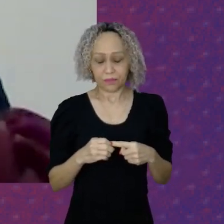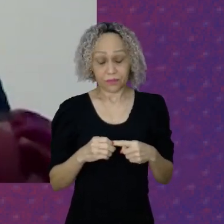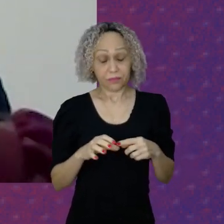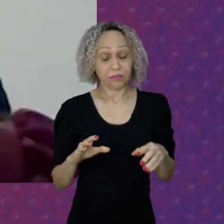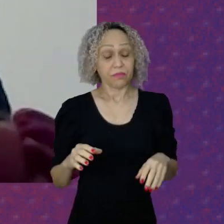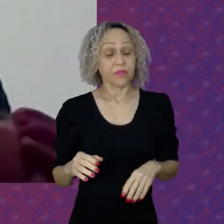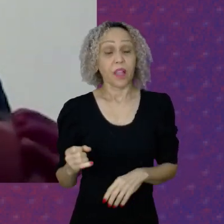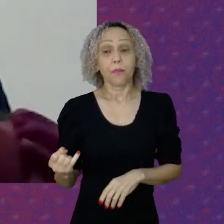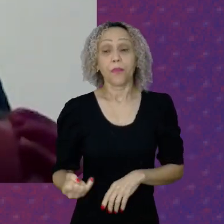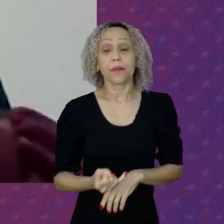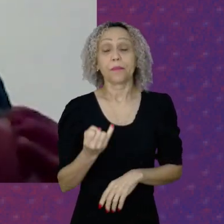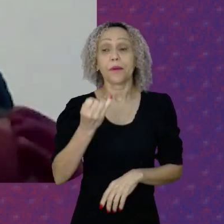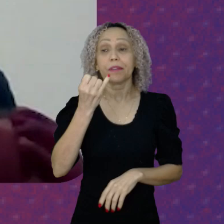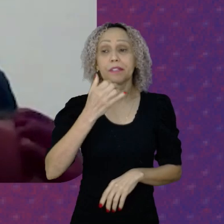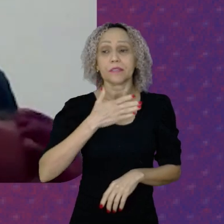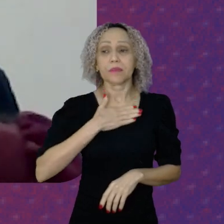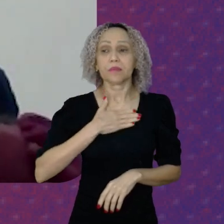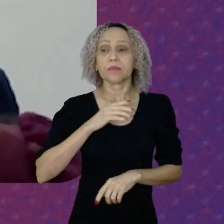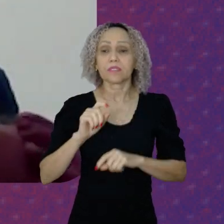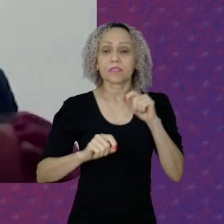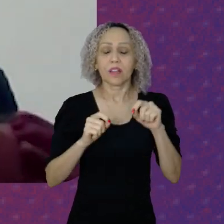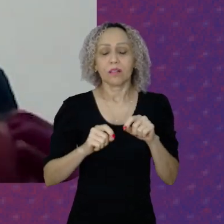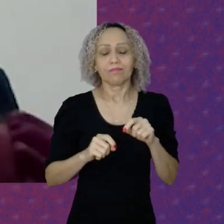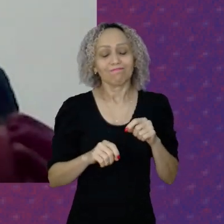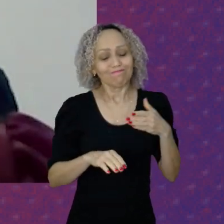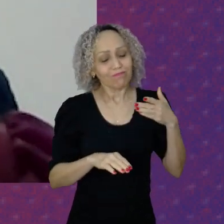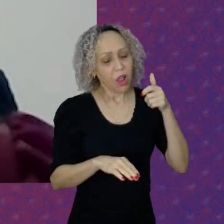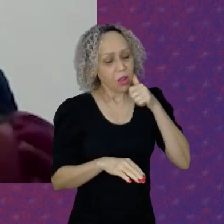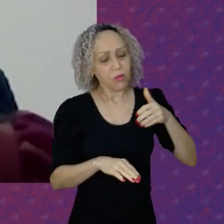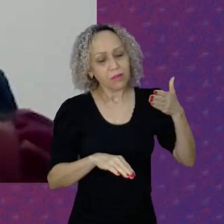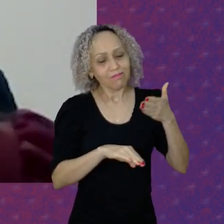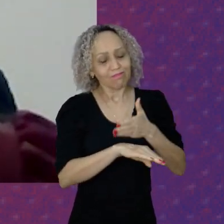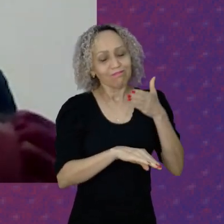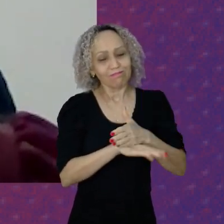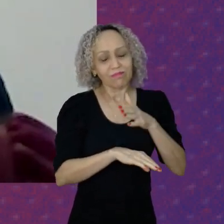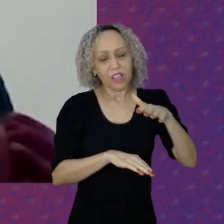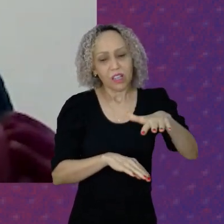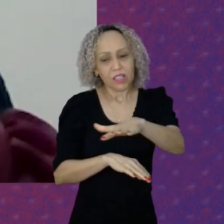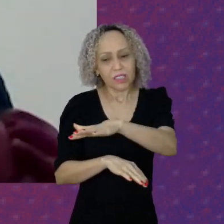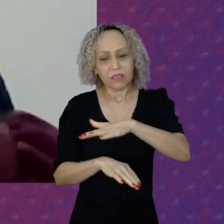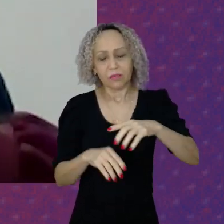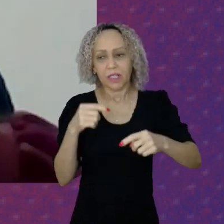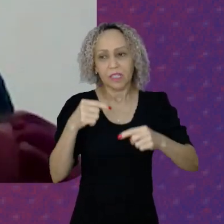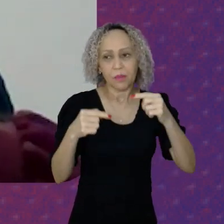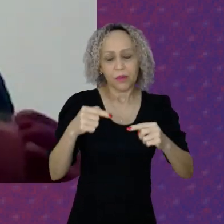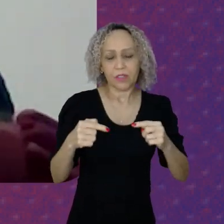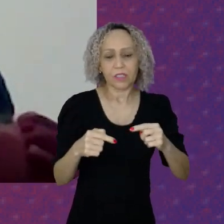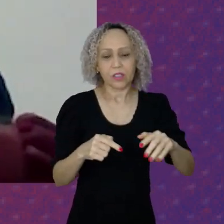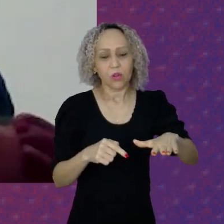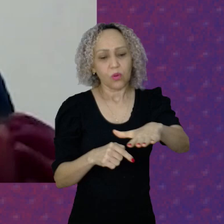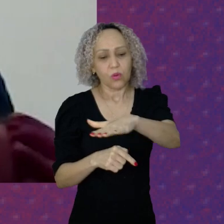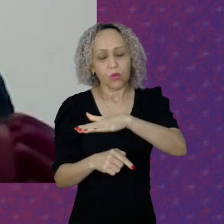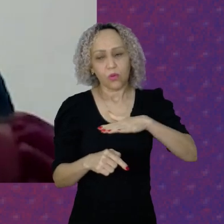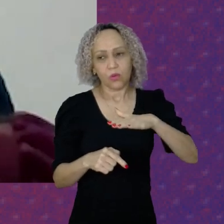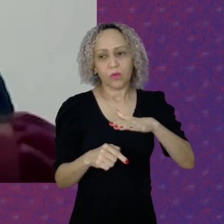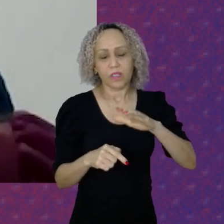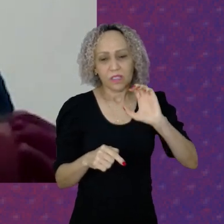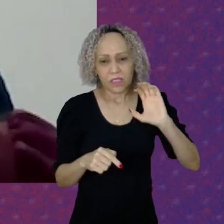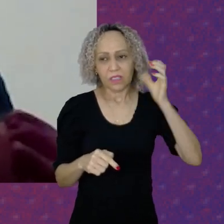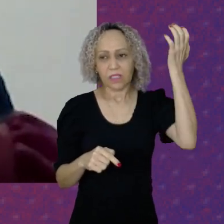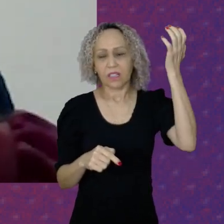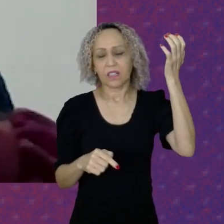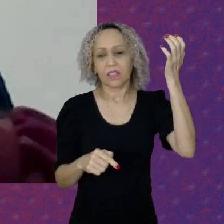importante para mim, que é a participação mais efetiva das mulheres no espaço da política, nos espaços de decisão,